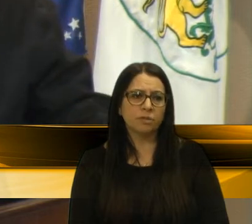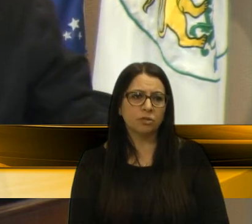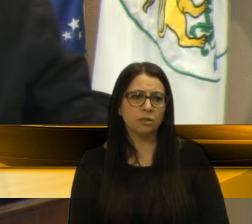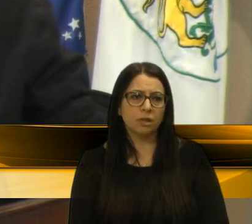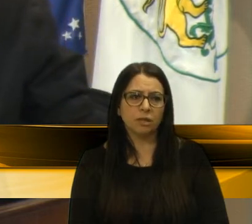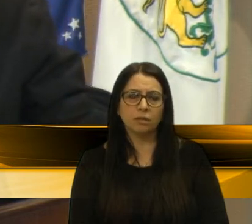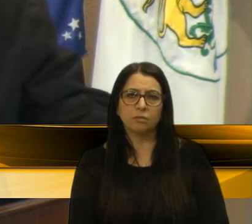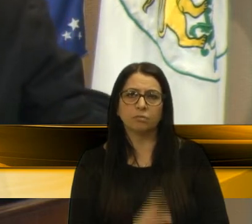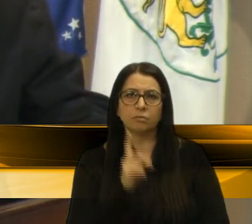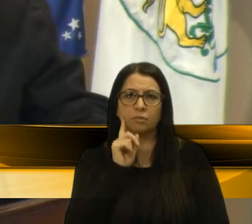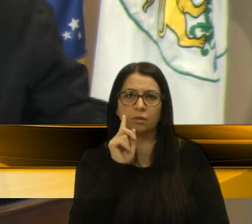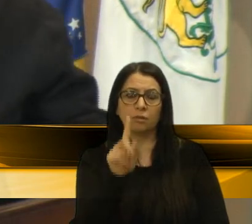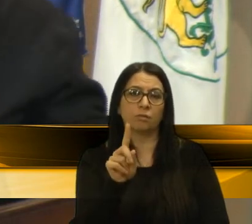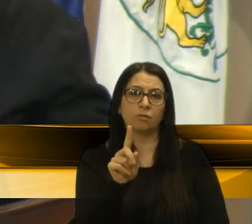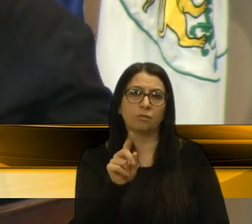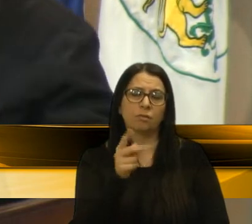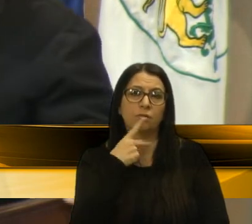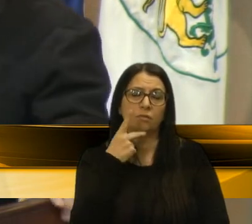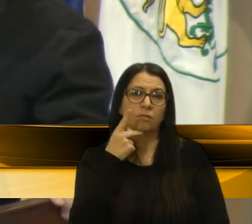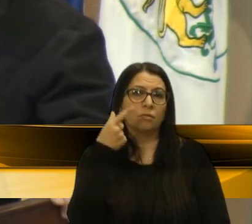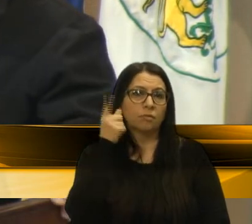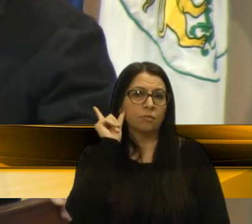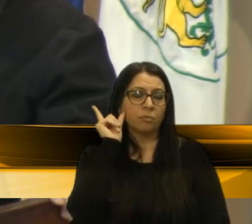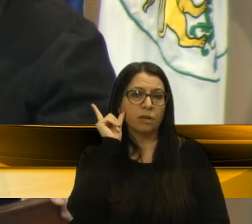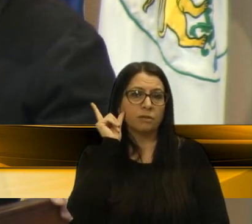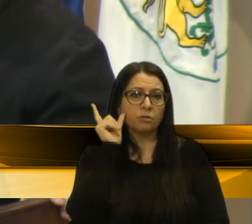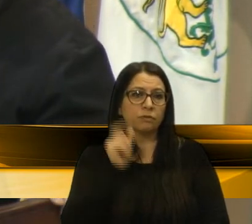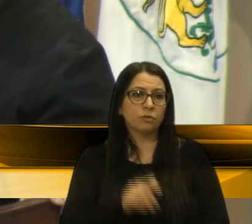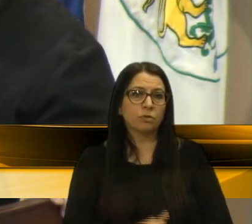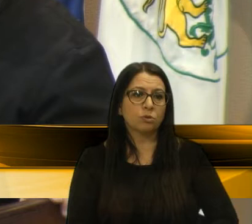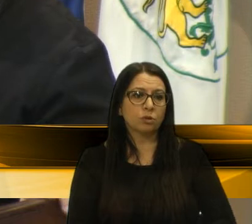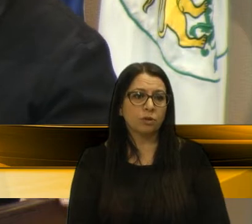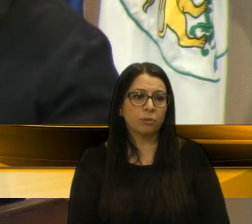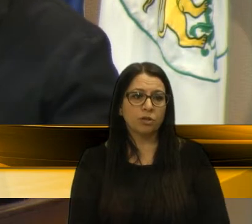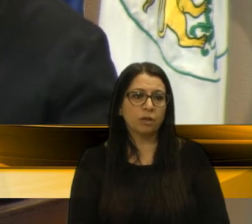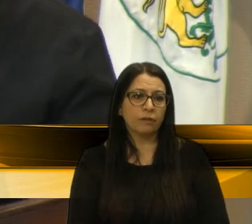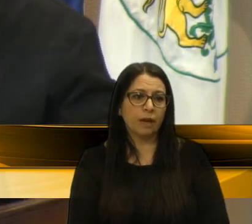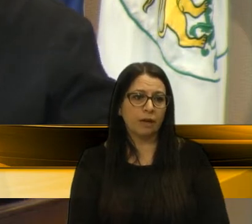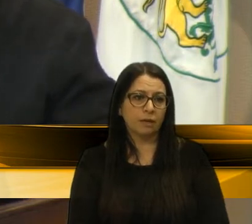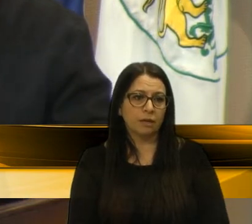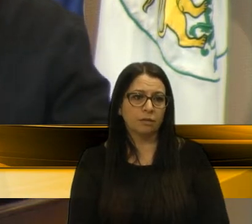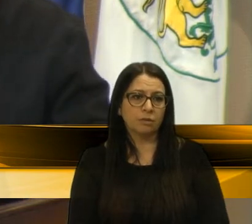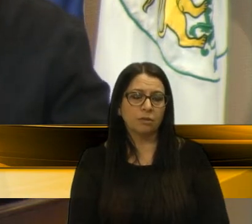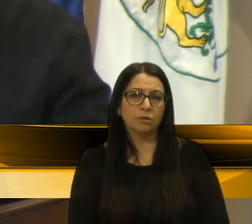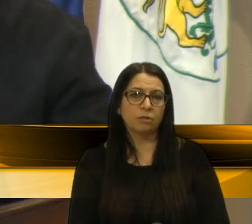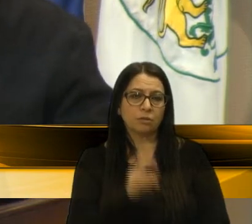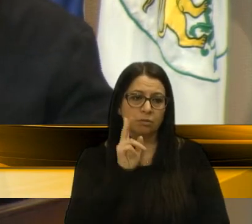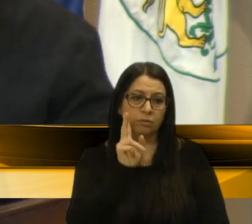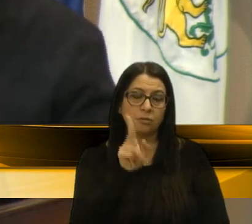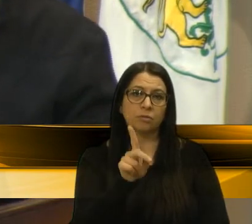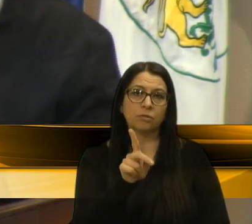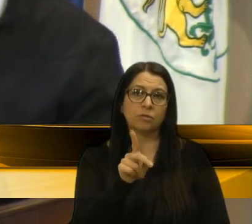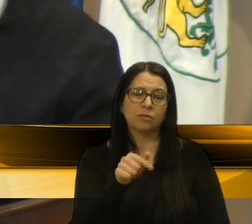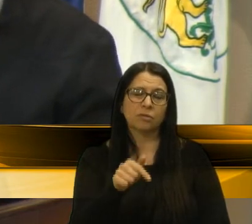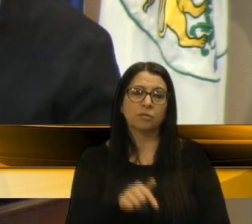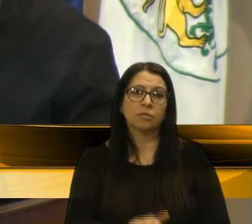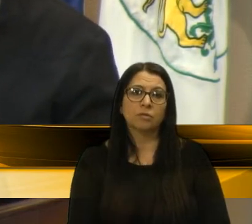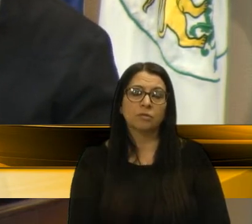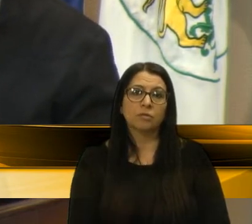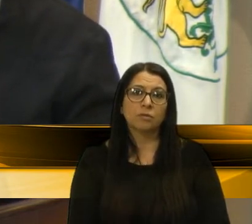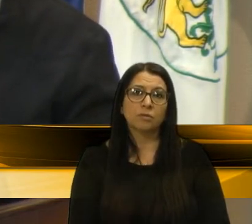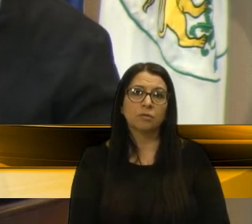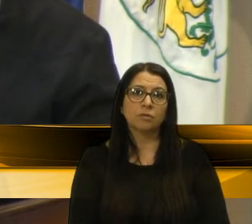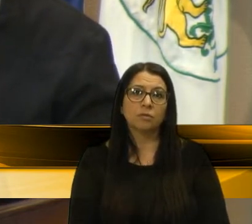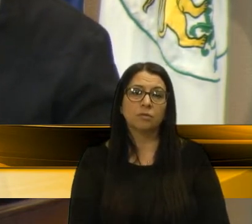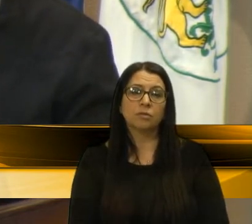Edson, pela sua fala ontem na Câmara de Indústria e Comércio, resgatando aqui o